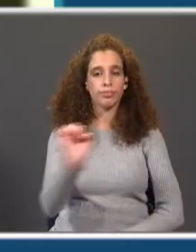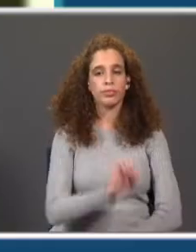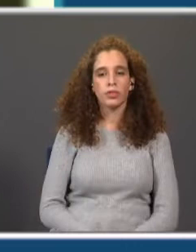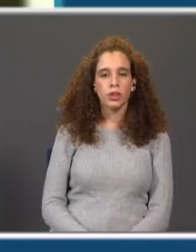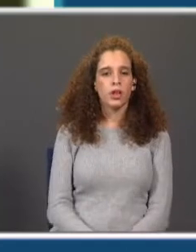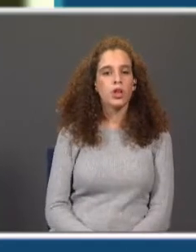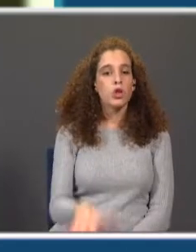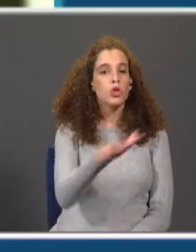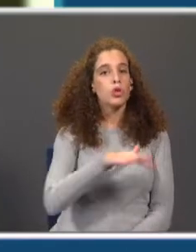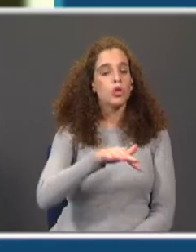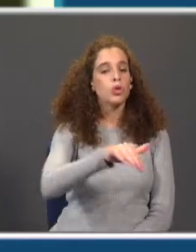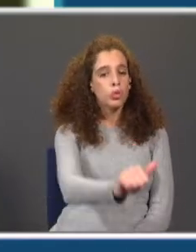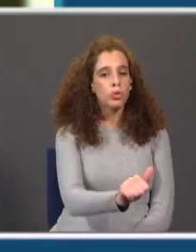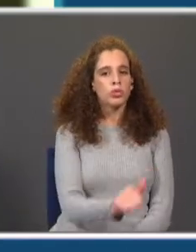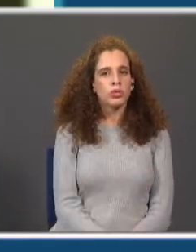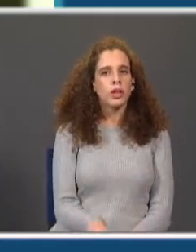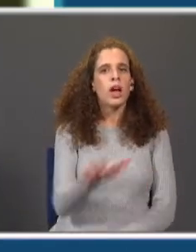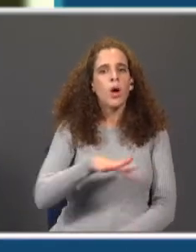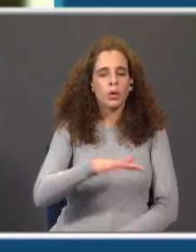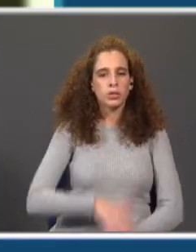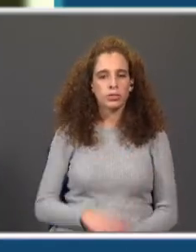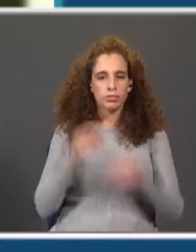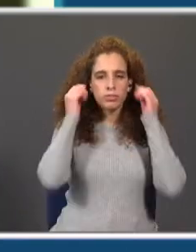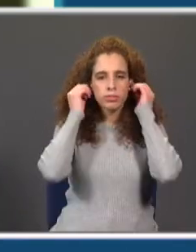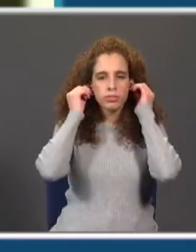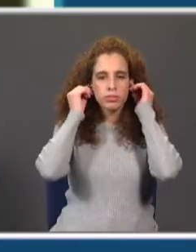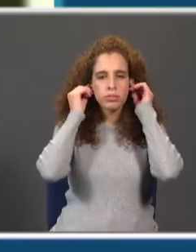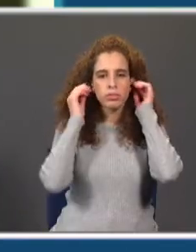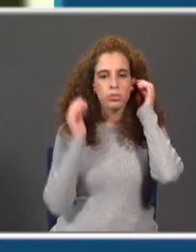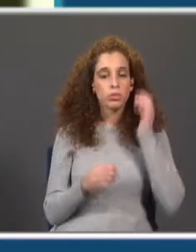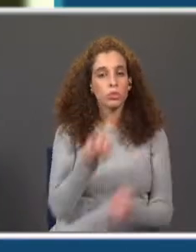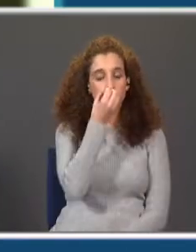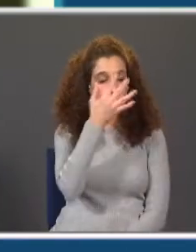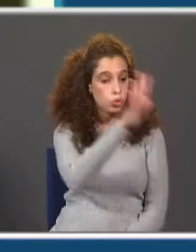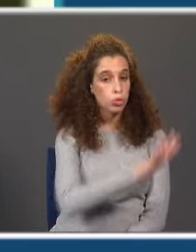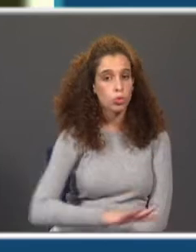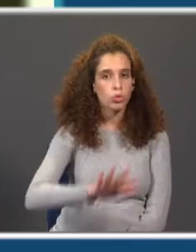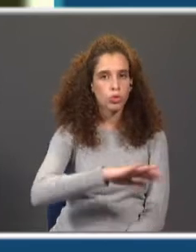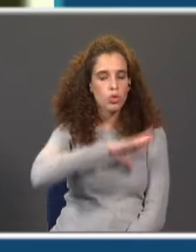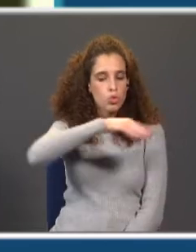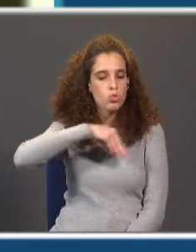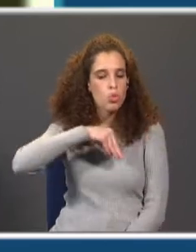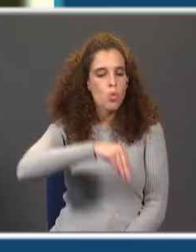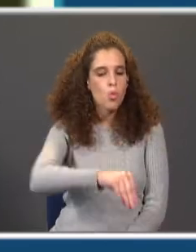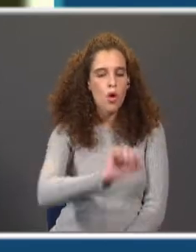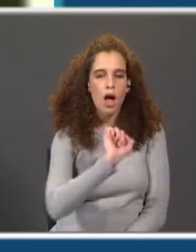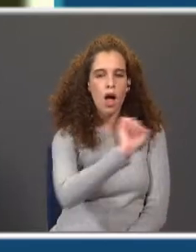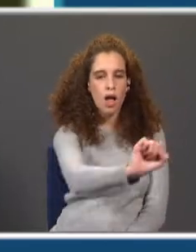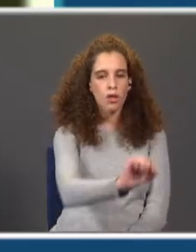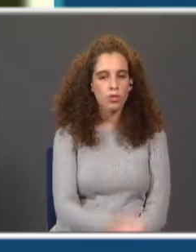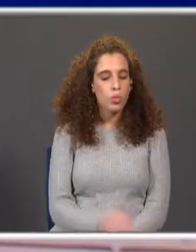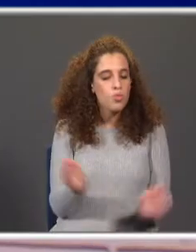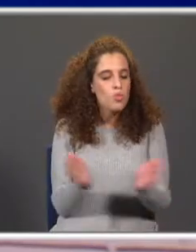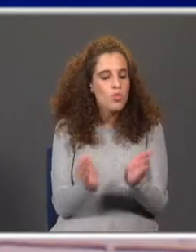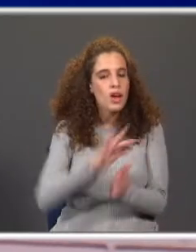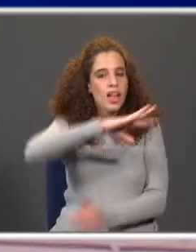espaço é que se movimenta o sujeito poético? Onde é que ele está? No seu jardim, no seu mundo. O seu pequeno mundo,